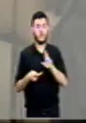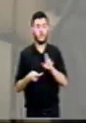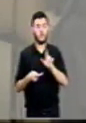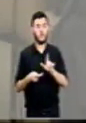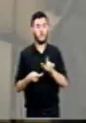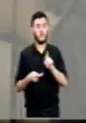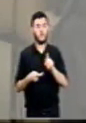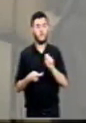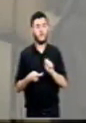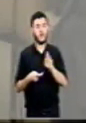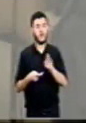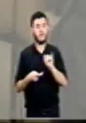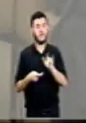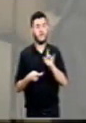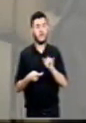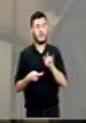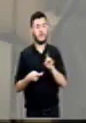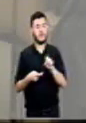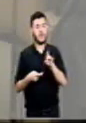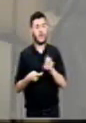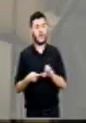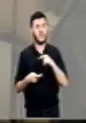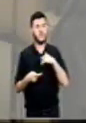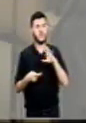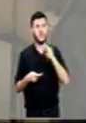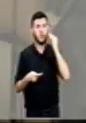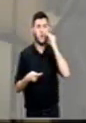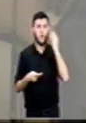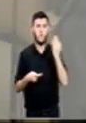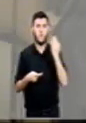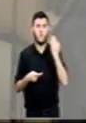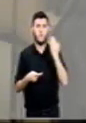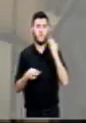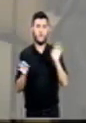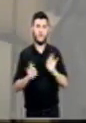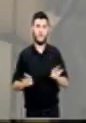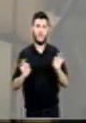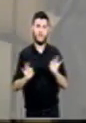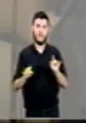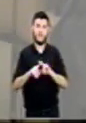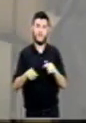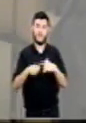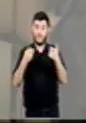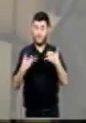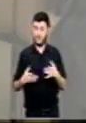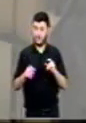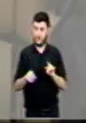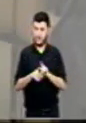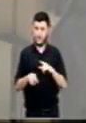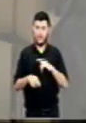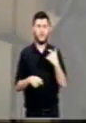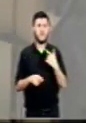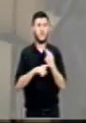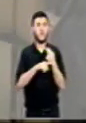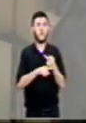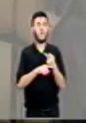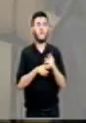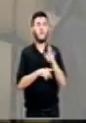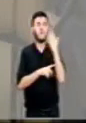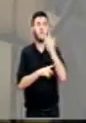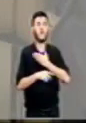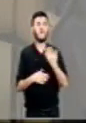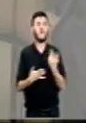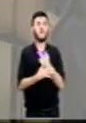Na verdade, o que estava buscando? Uma prova do artigo do crime, do